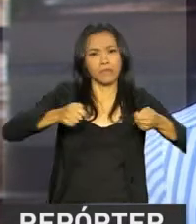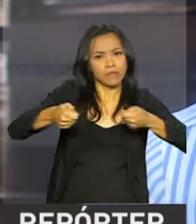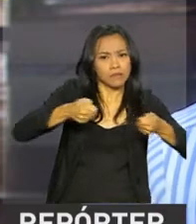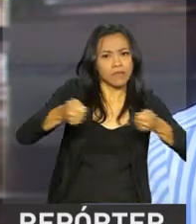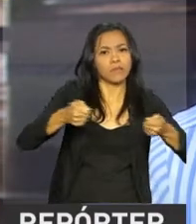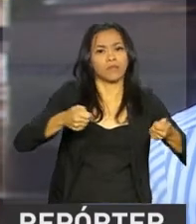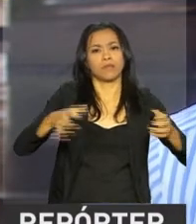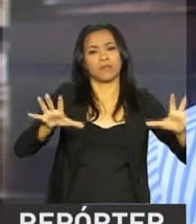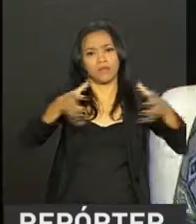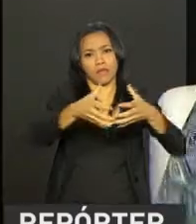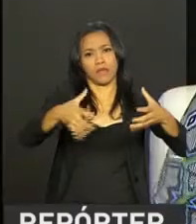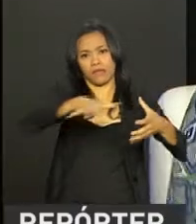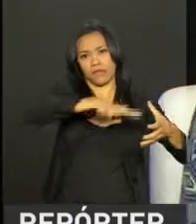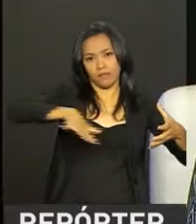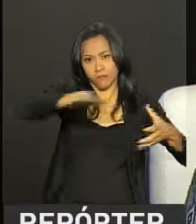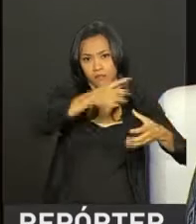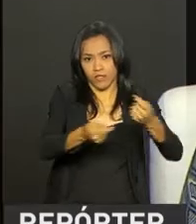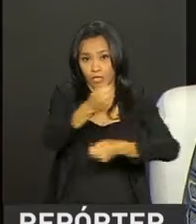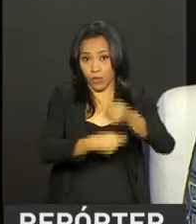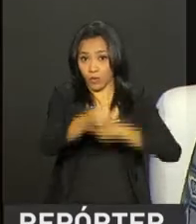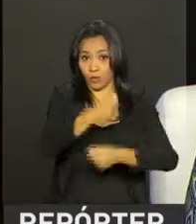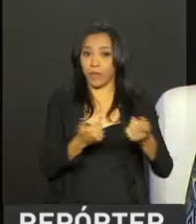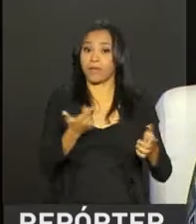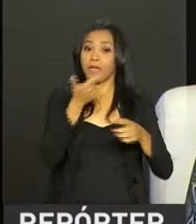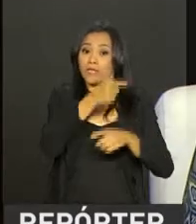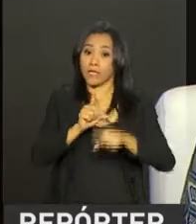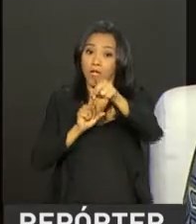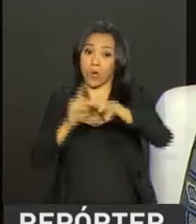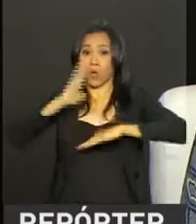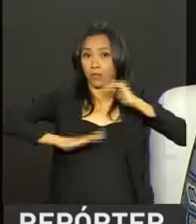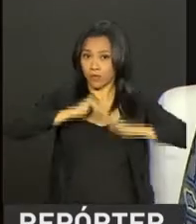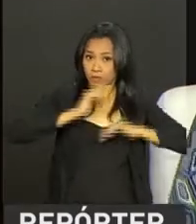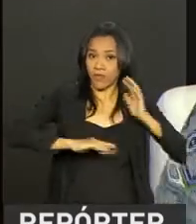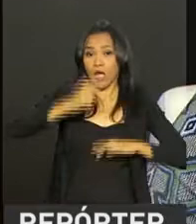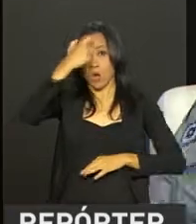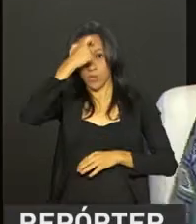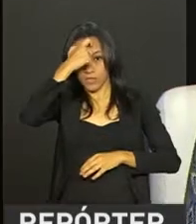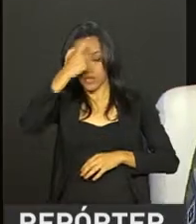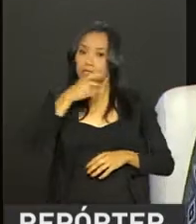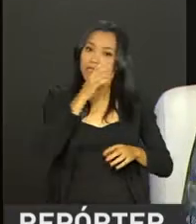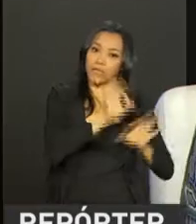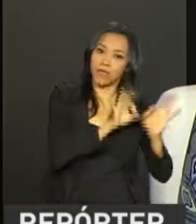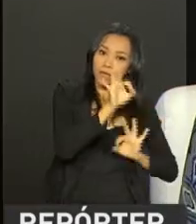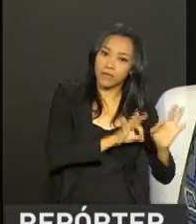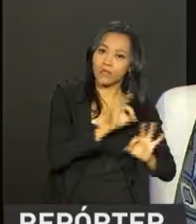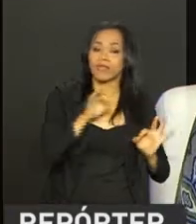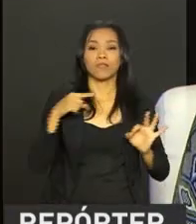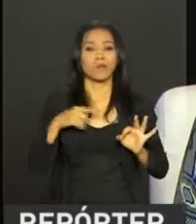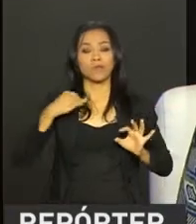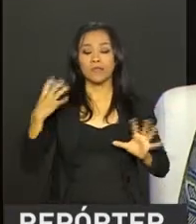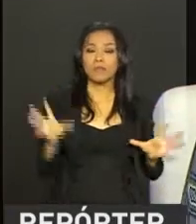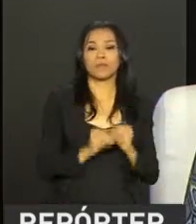de acesso a crédito muito mais barata. Para esta outra especialista, consciência e planejamento são as palavras-chave